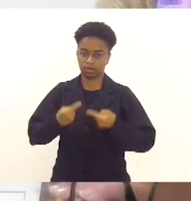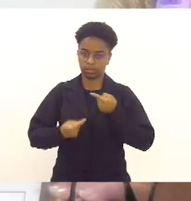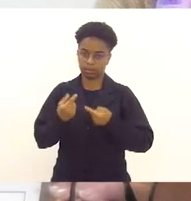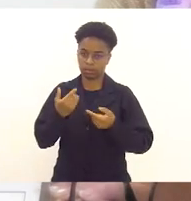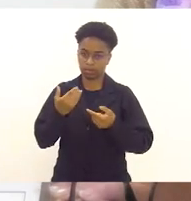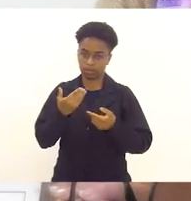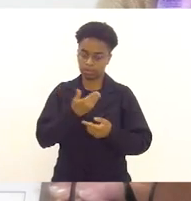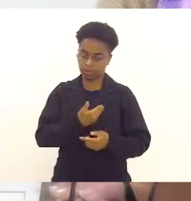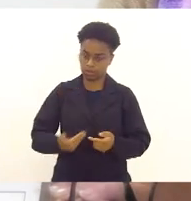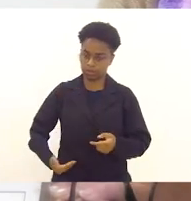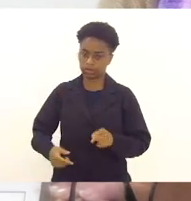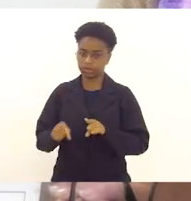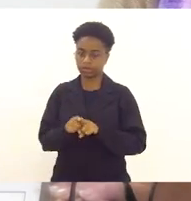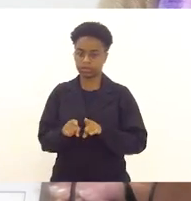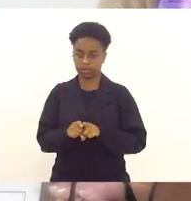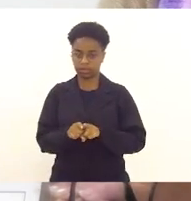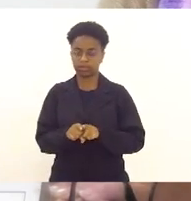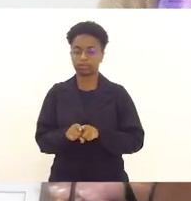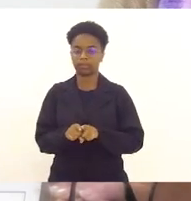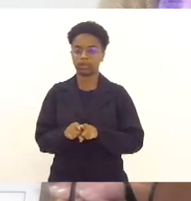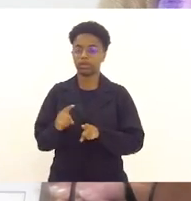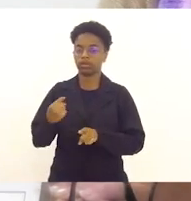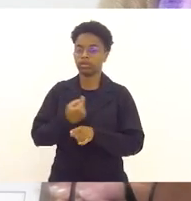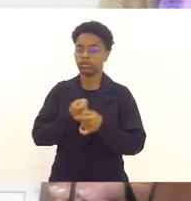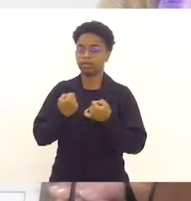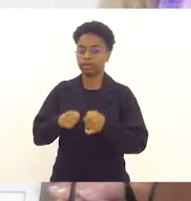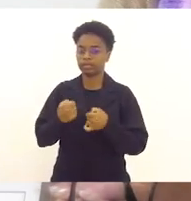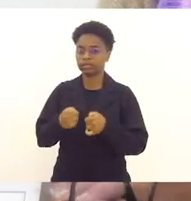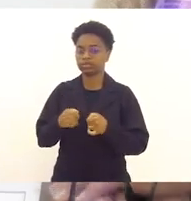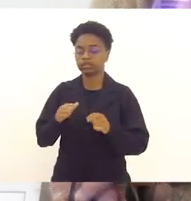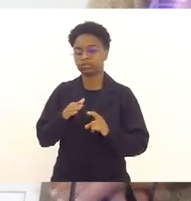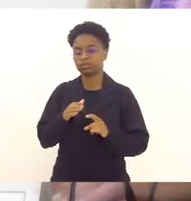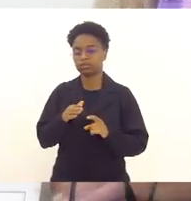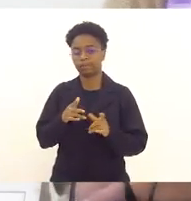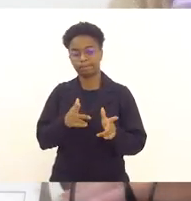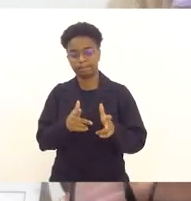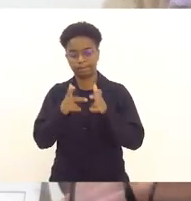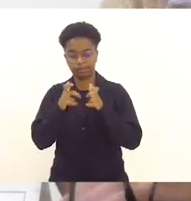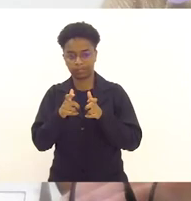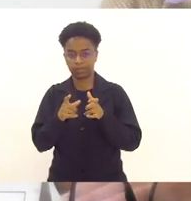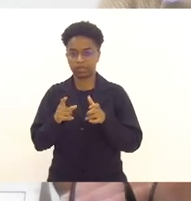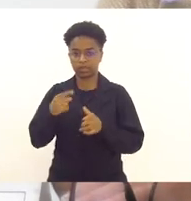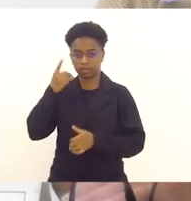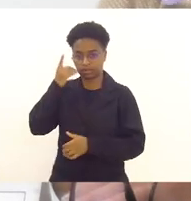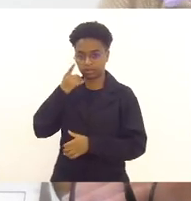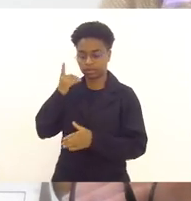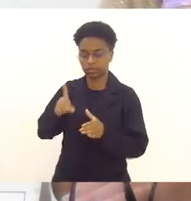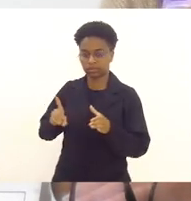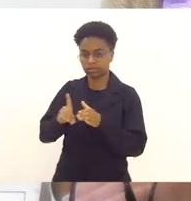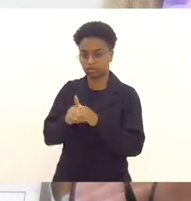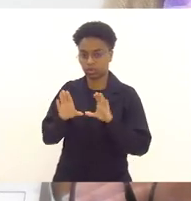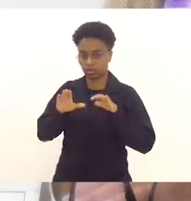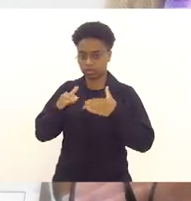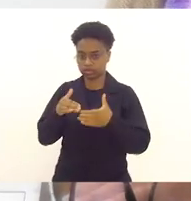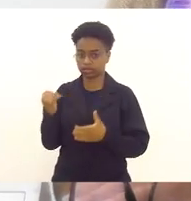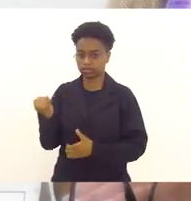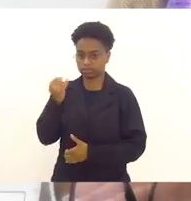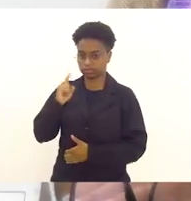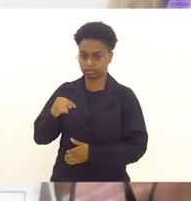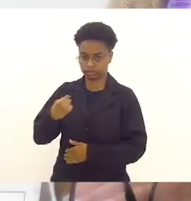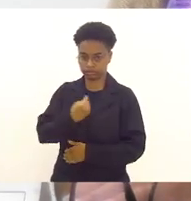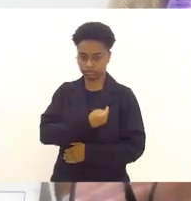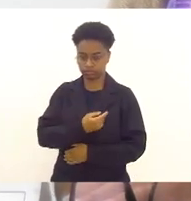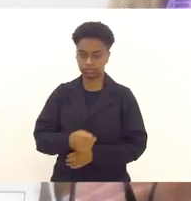esses debates então a gente precisa reconhecer essas parlamentares que compõem essa comissão que é tão importante para todas nós e assim